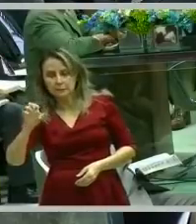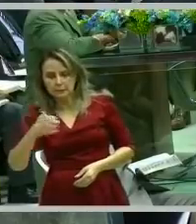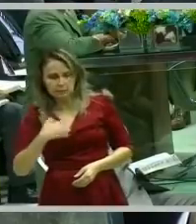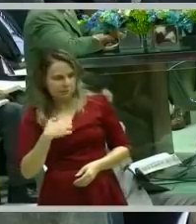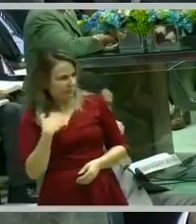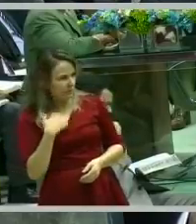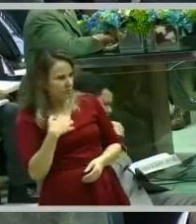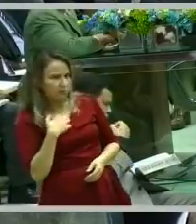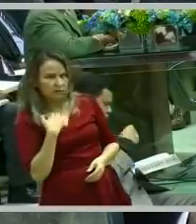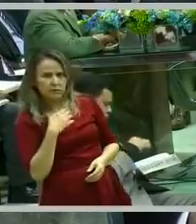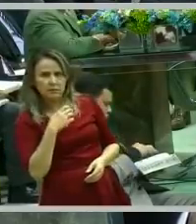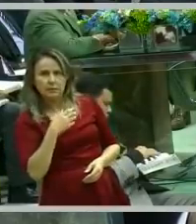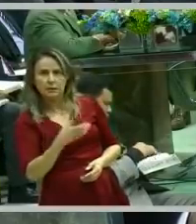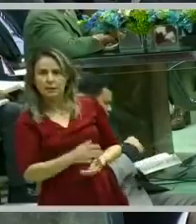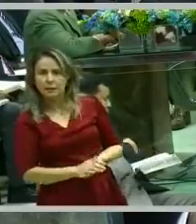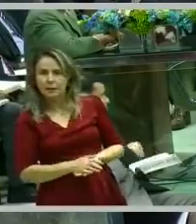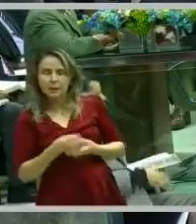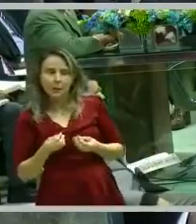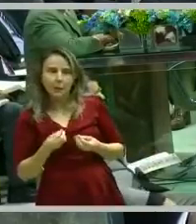raiva de você? É o cão mesmo, irmão.